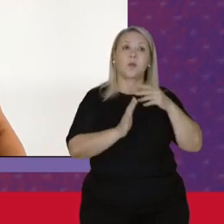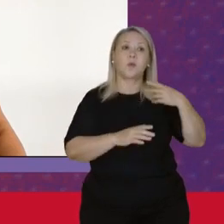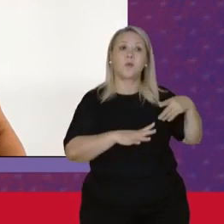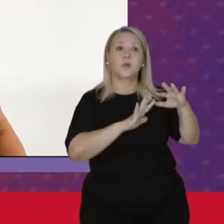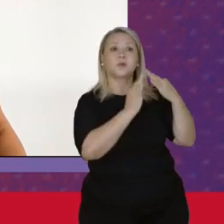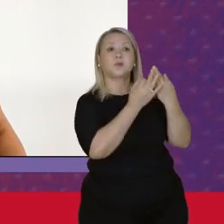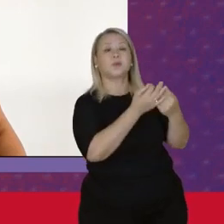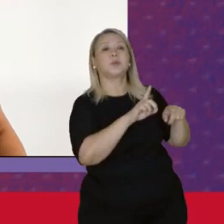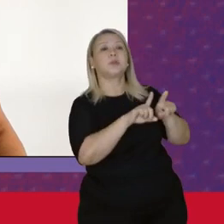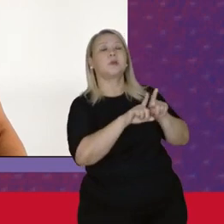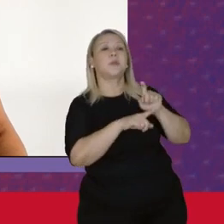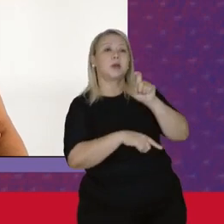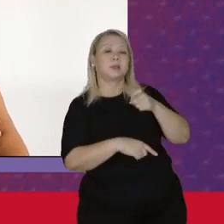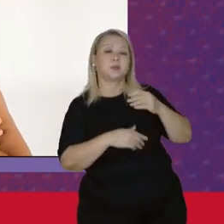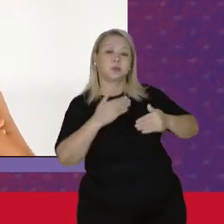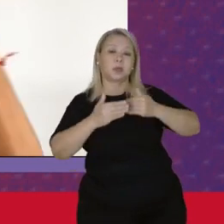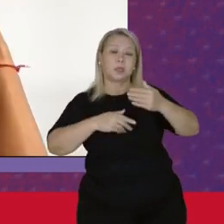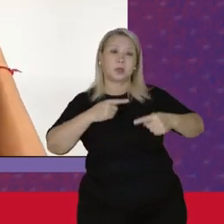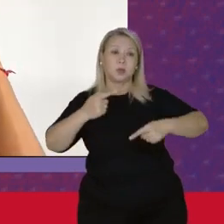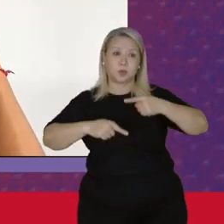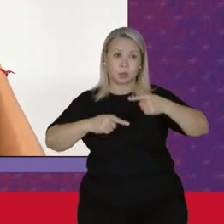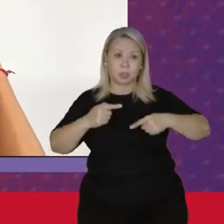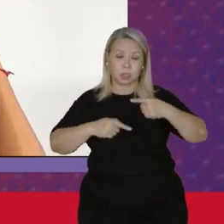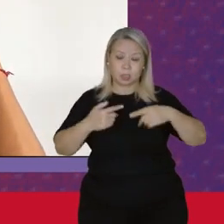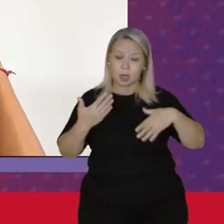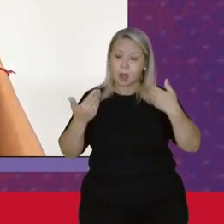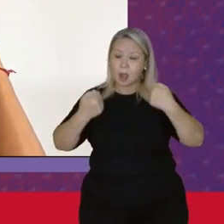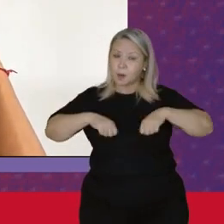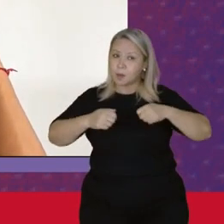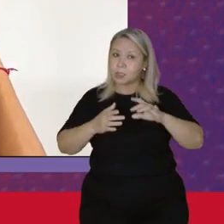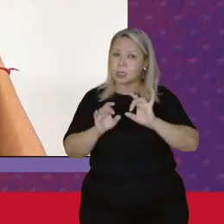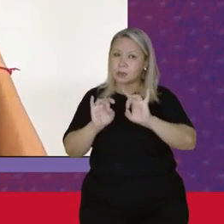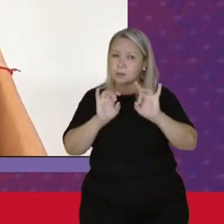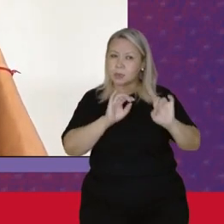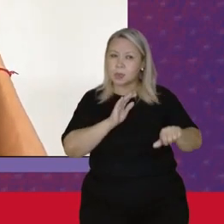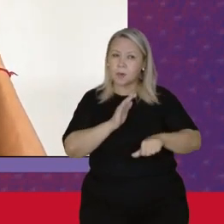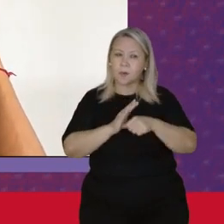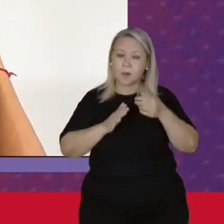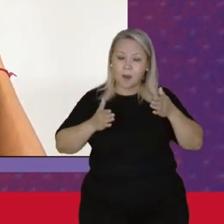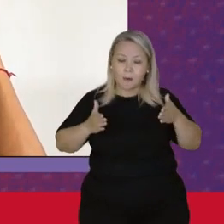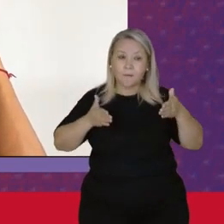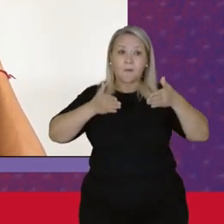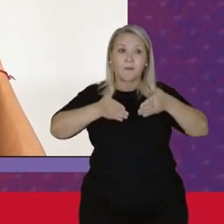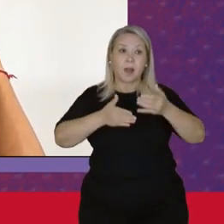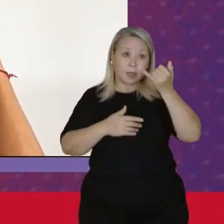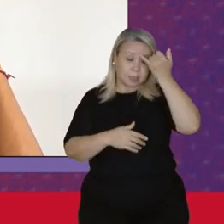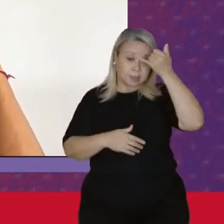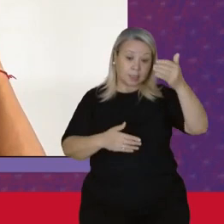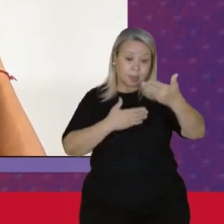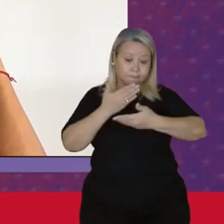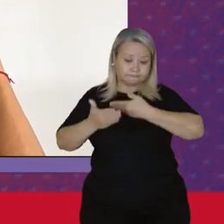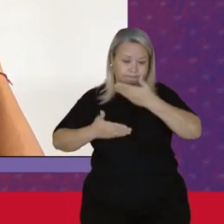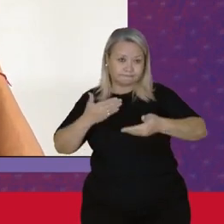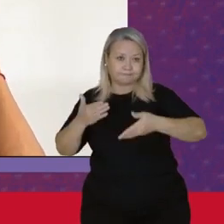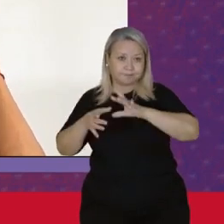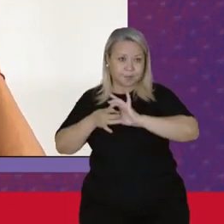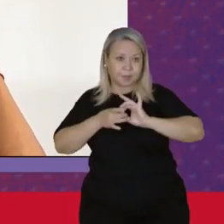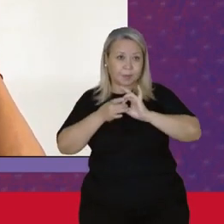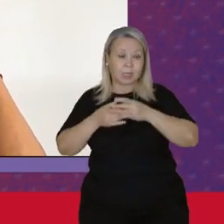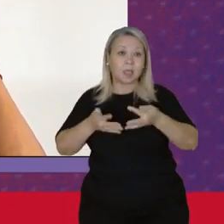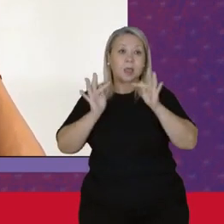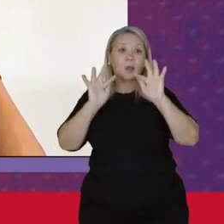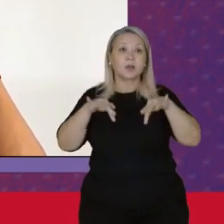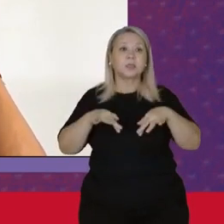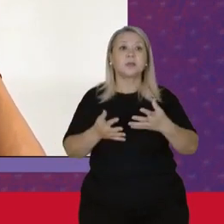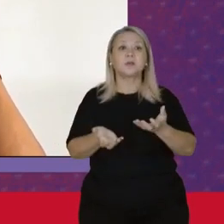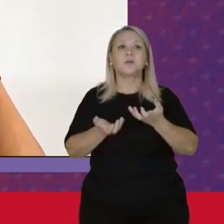Eu acho que uma nova geração de políticas precisa estar cada vez mais focada nessa ideia da integração. E para finalizar,